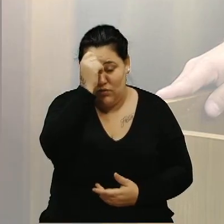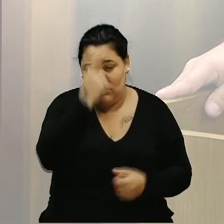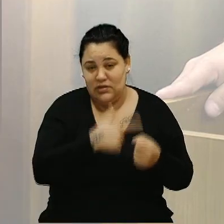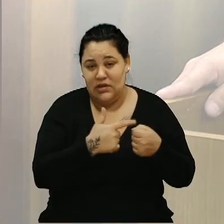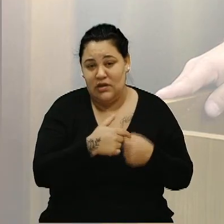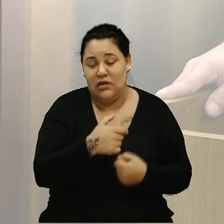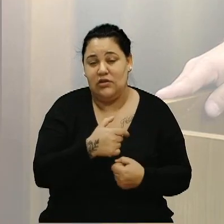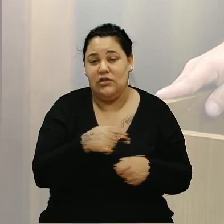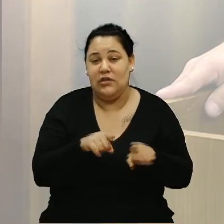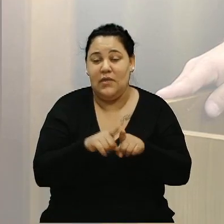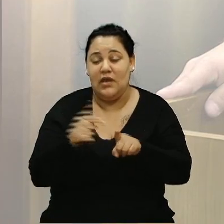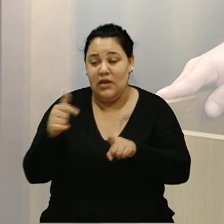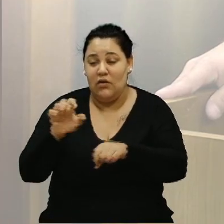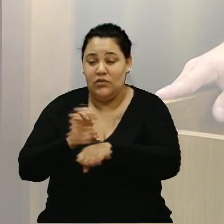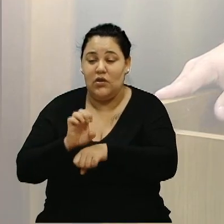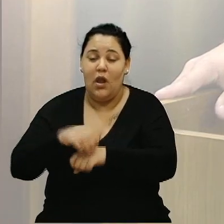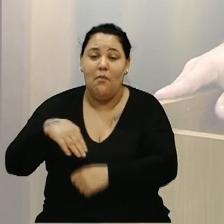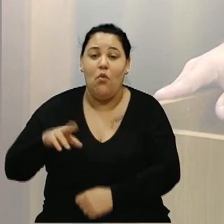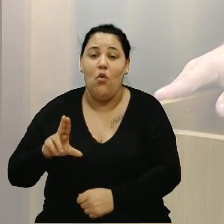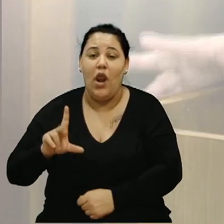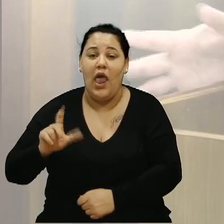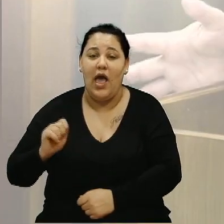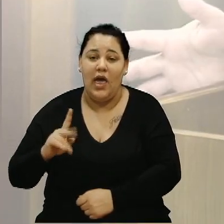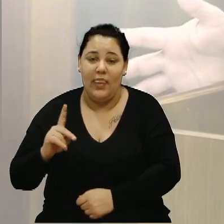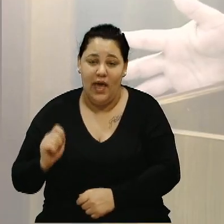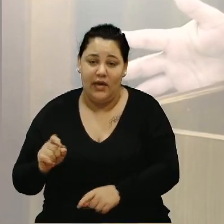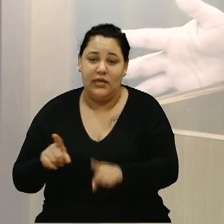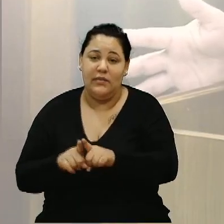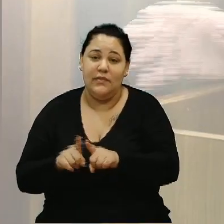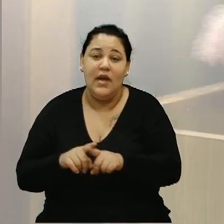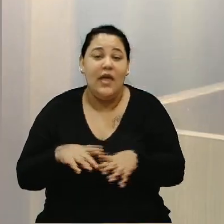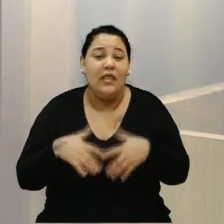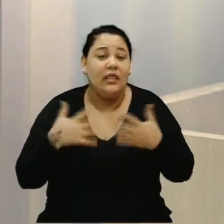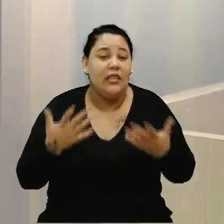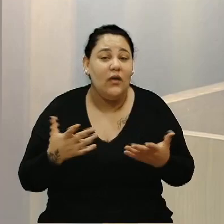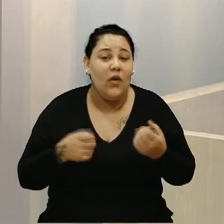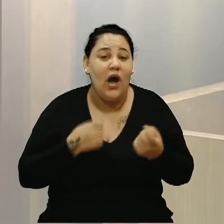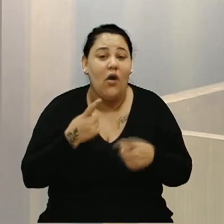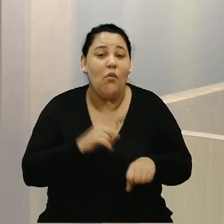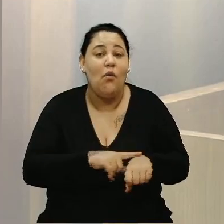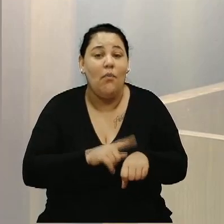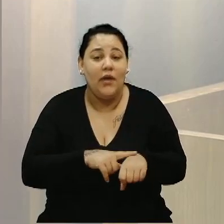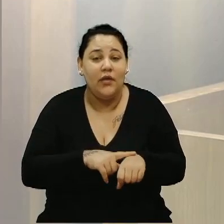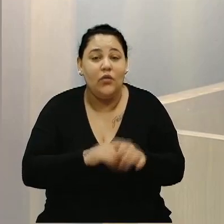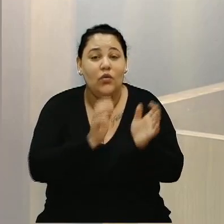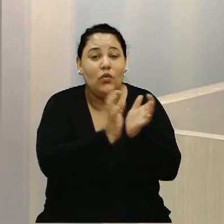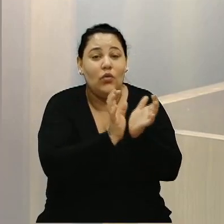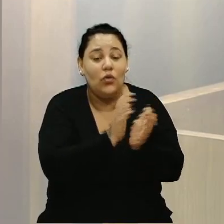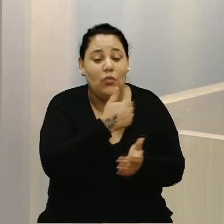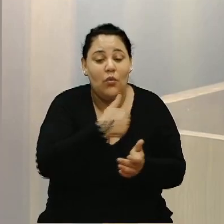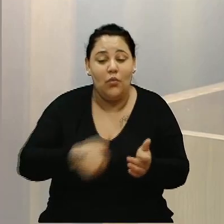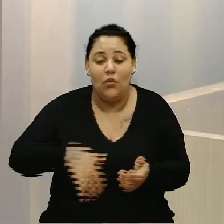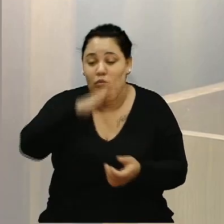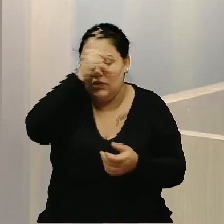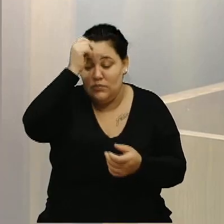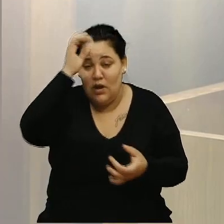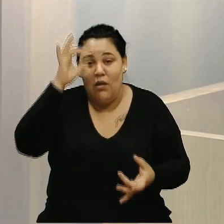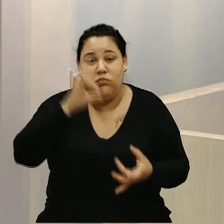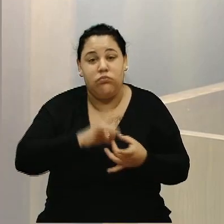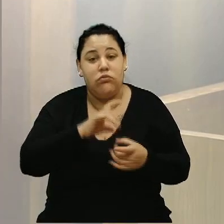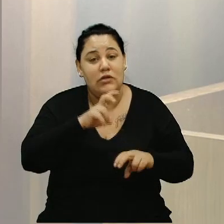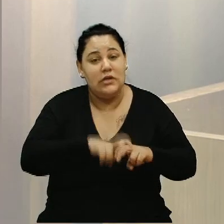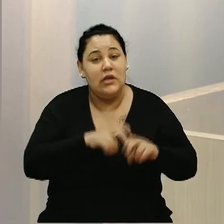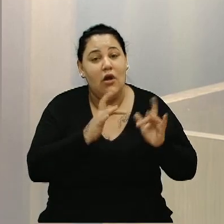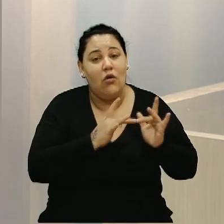escola estadual da Mulada. Então, em algum momento a rede pública estadual e municipal precisam sentar